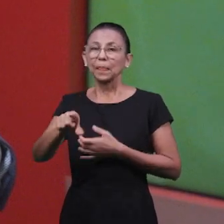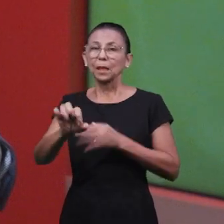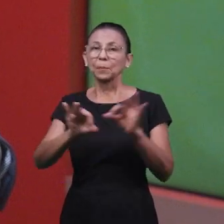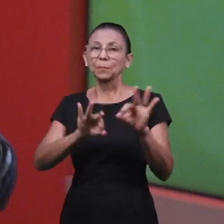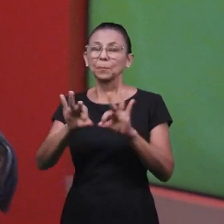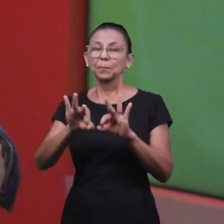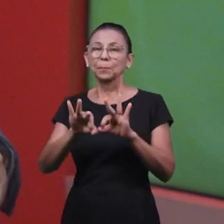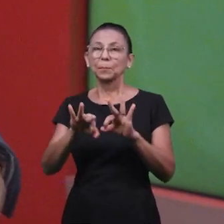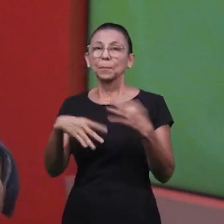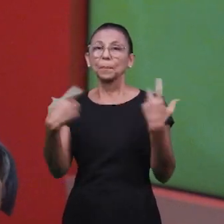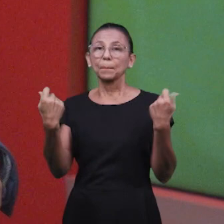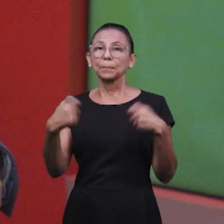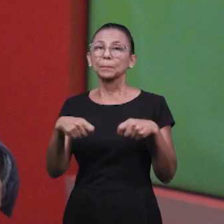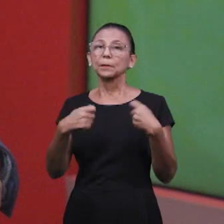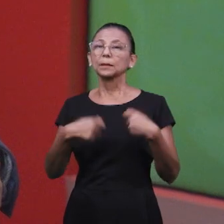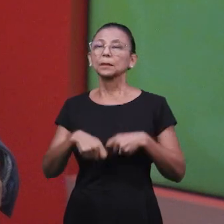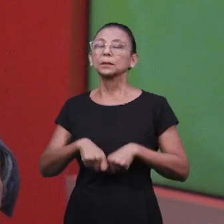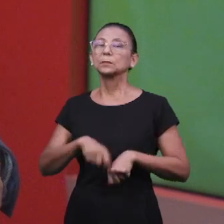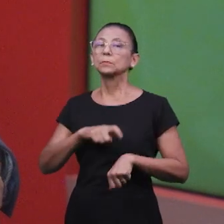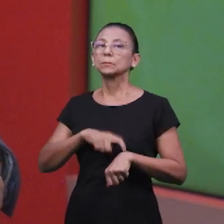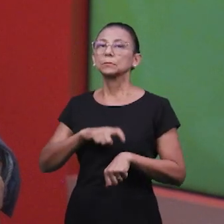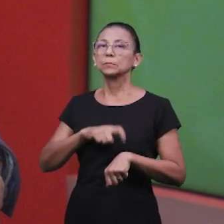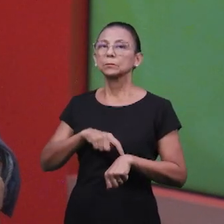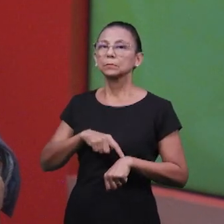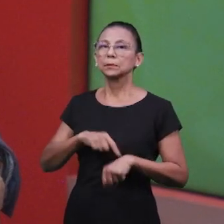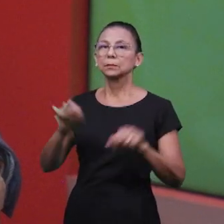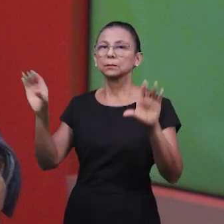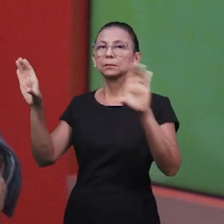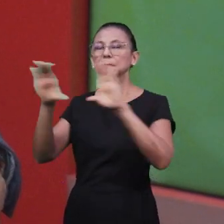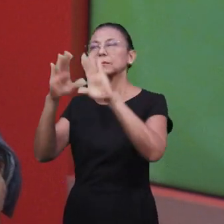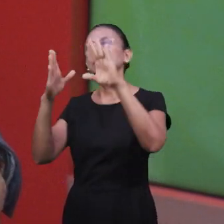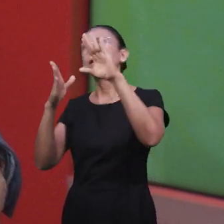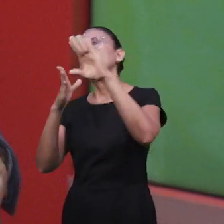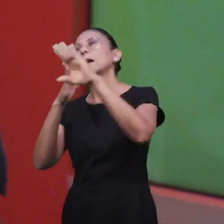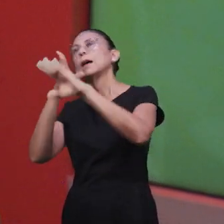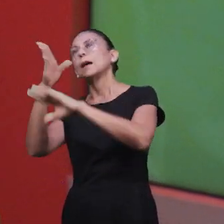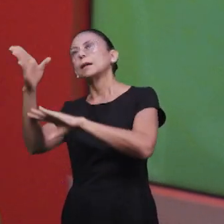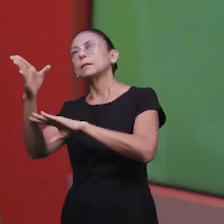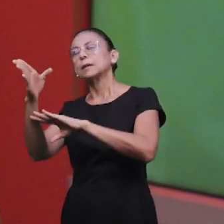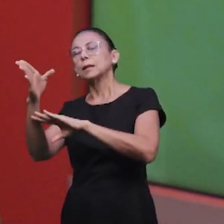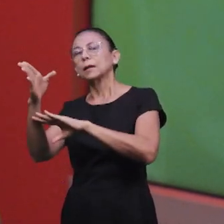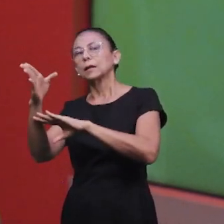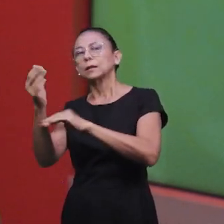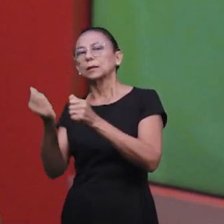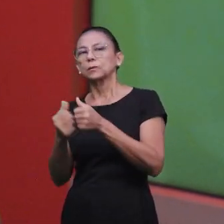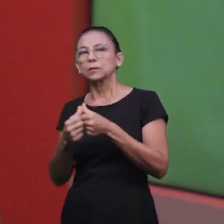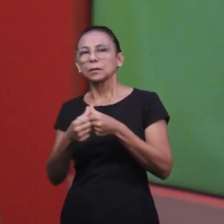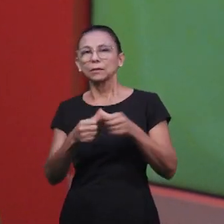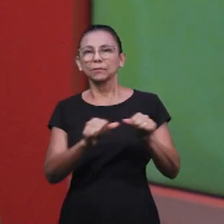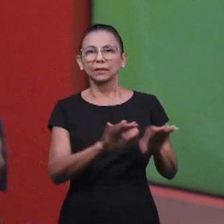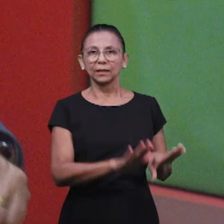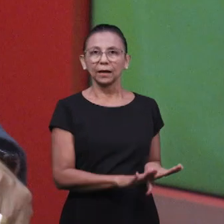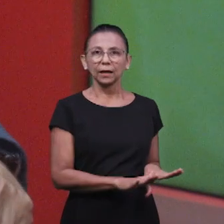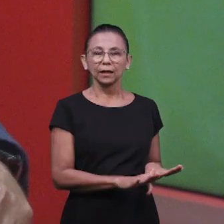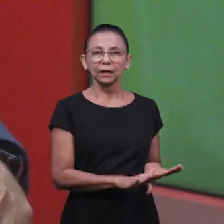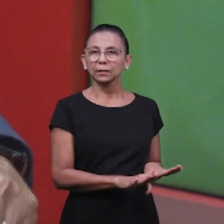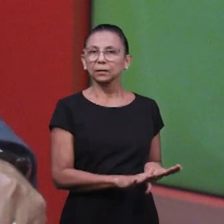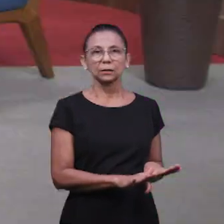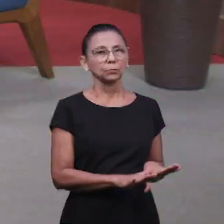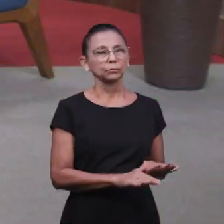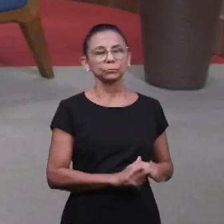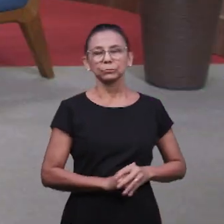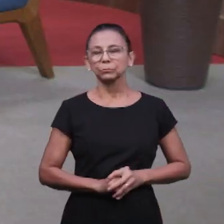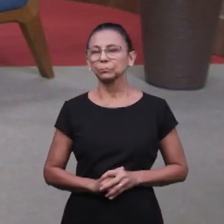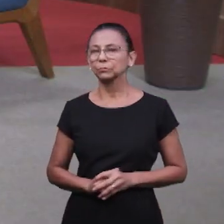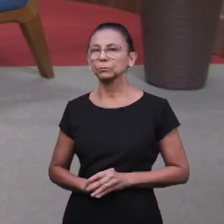estar preparados para este momento, para entrar na festa e não ficar de fora dela.